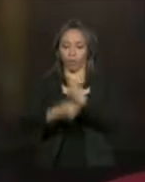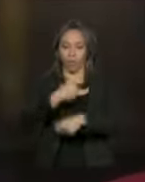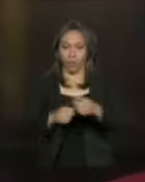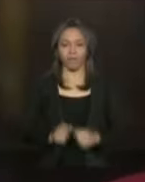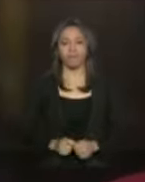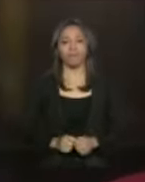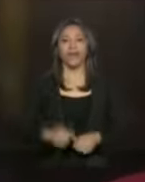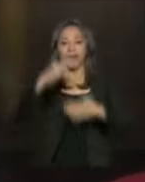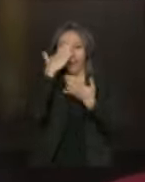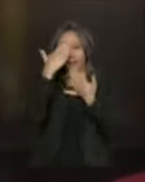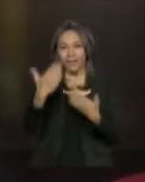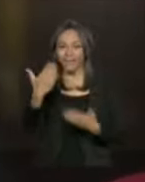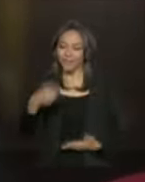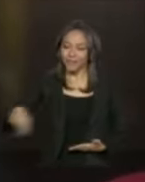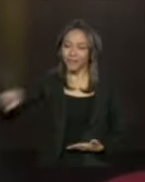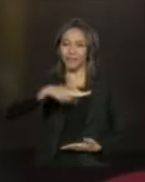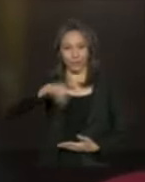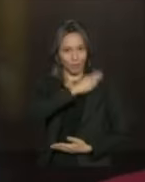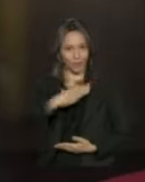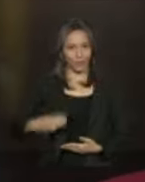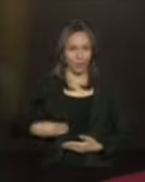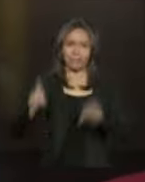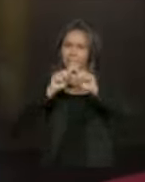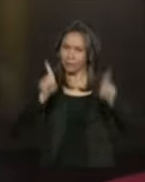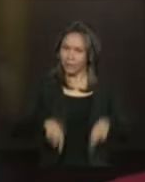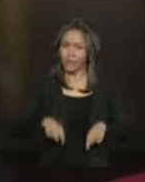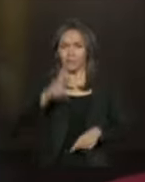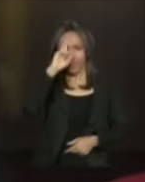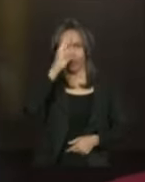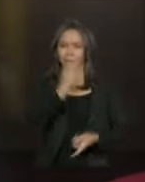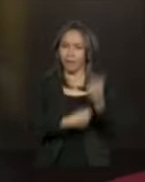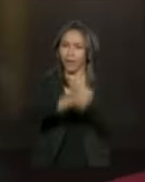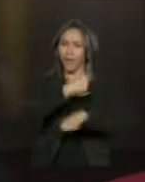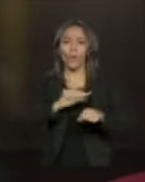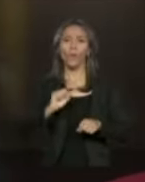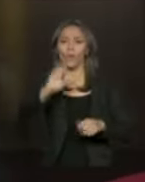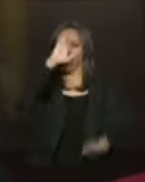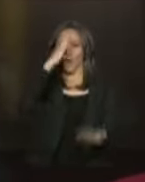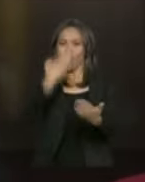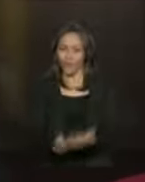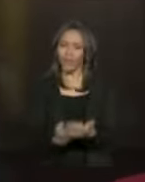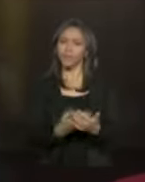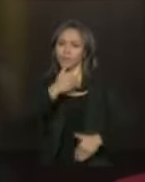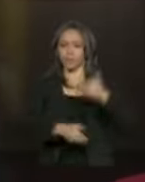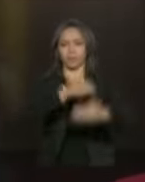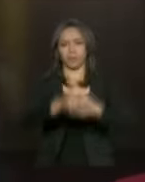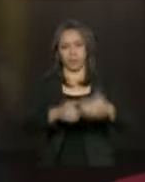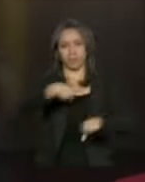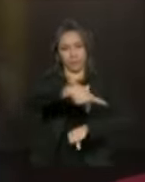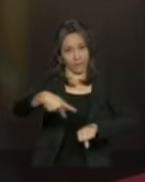agradeço aos meus ministros e servidores e empresários pela confiança no crescimento do país